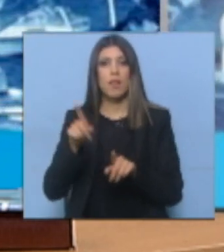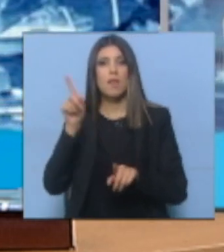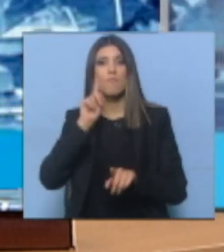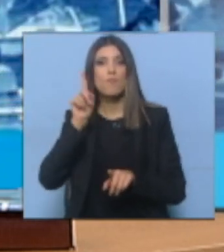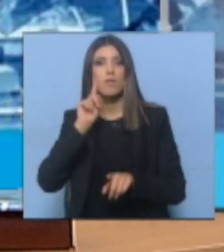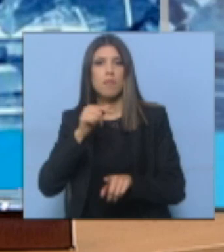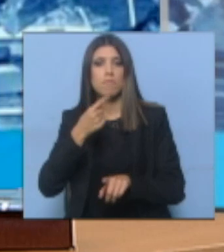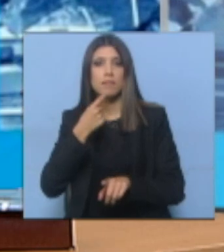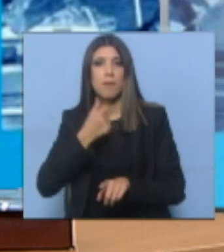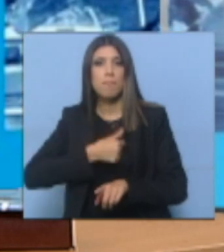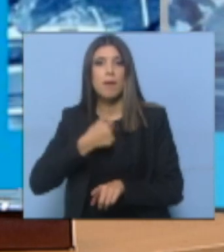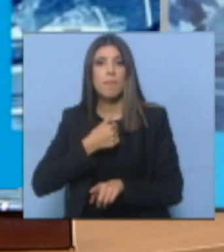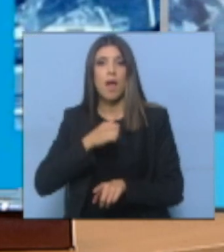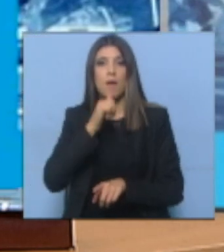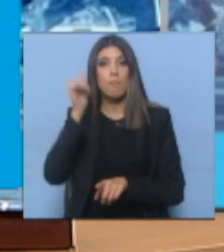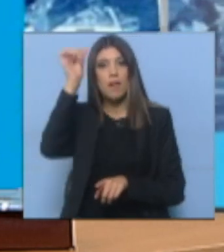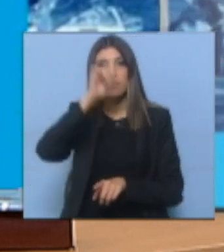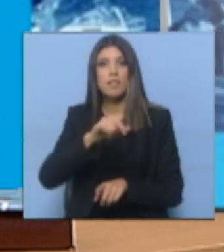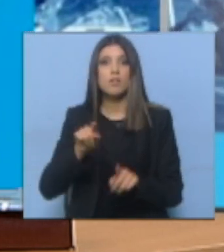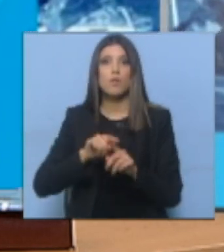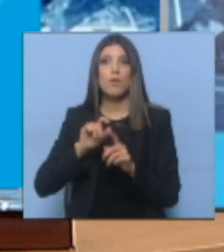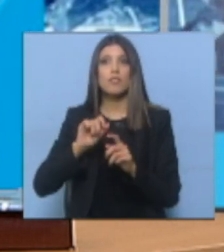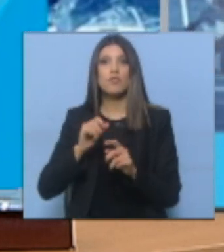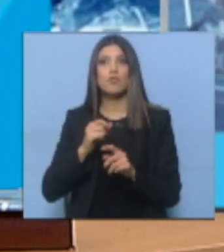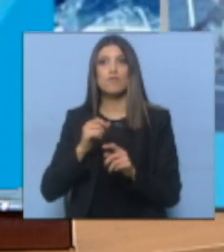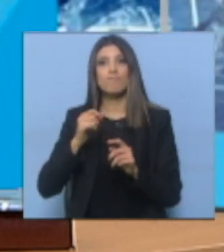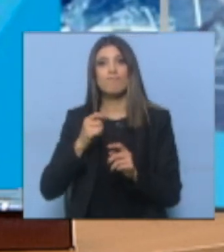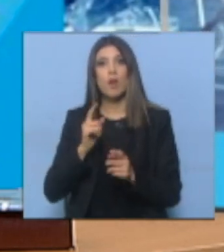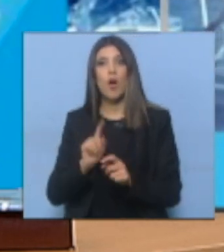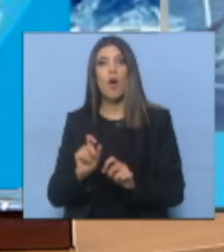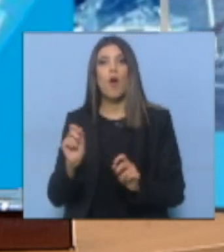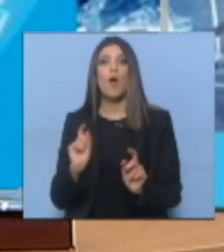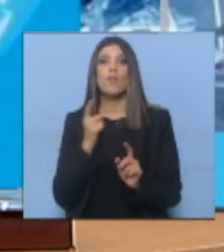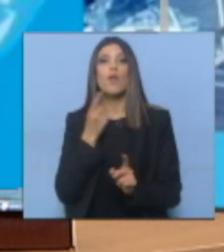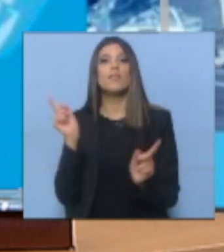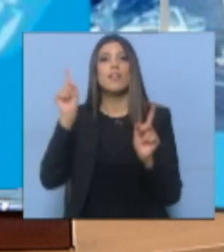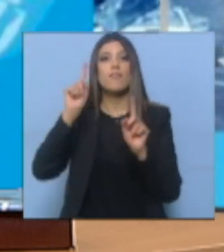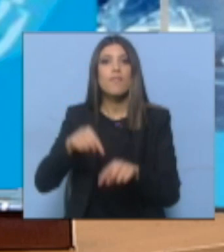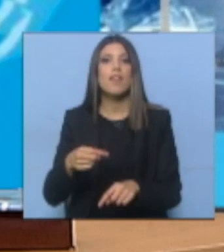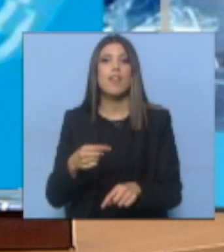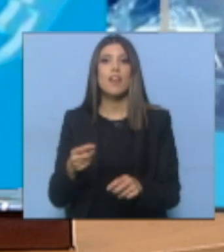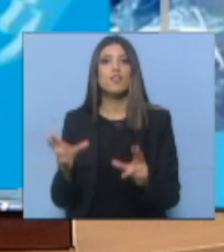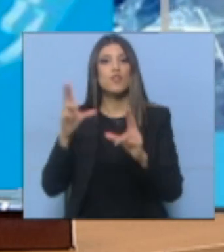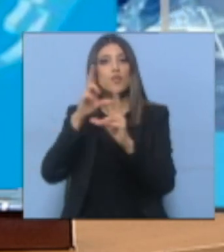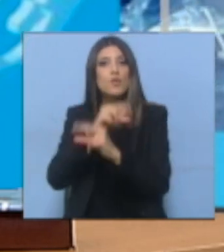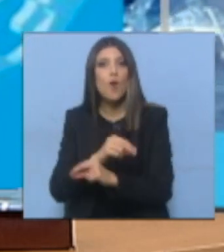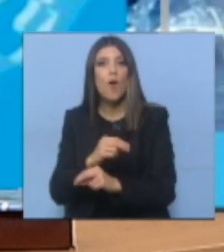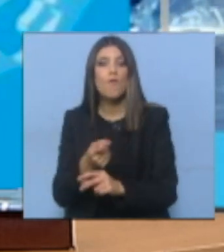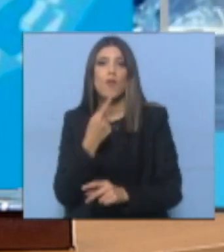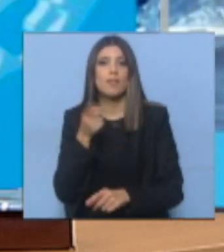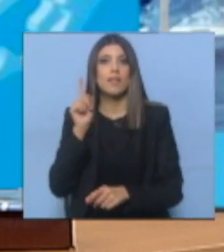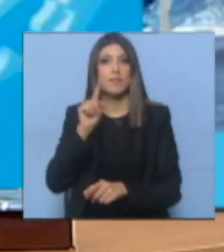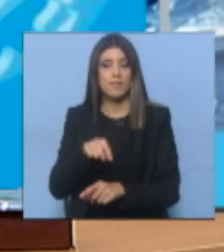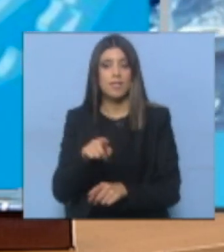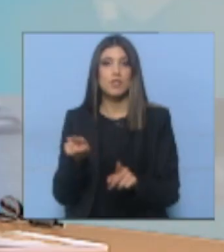o batismo enquanto regeneração, o batismo como renovação, como renascimento, etc. Dom Manuel Linda,